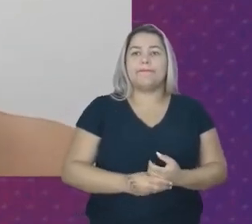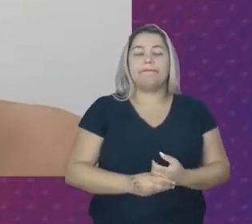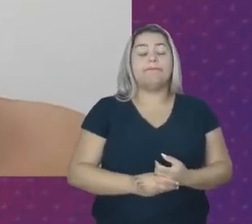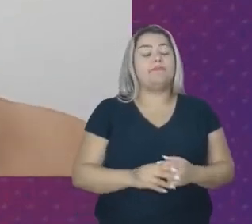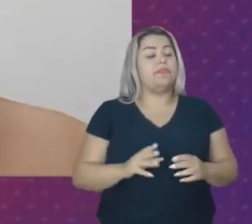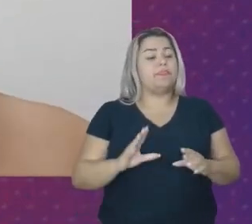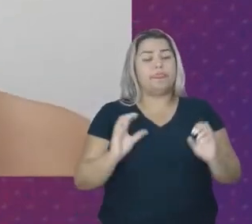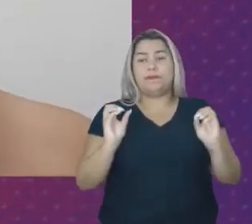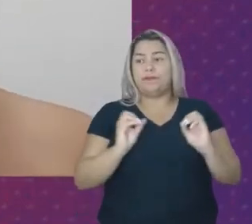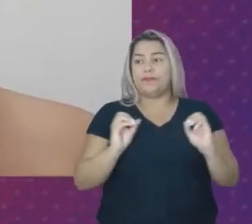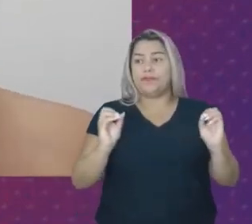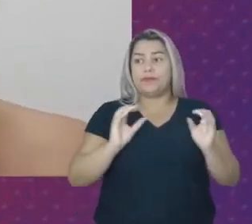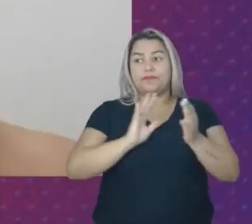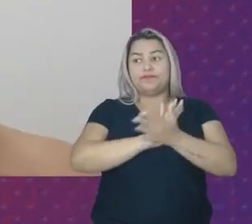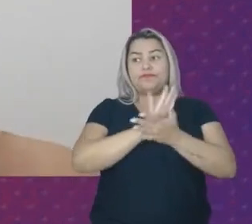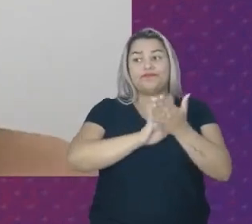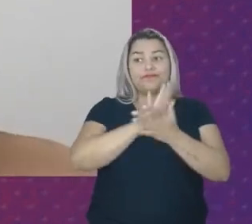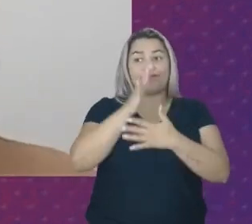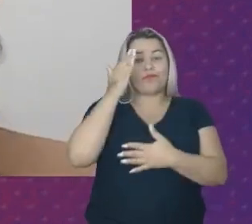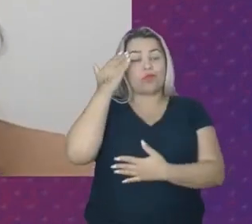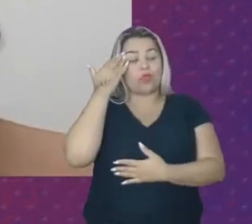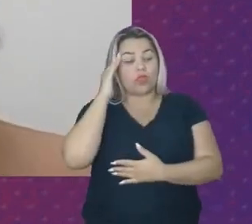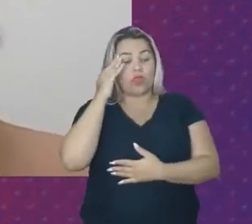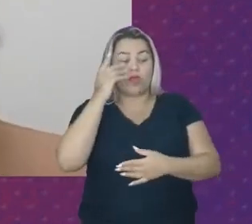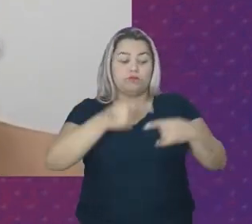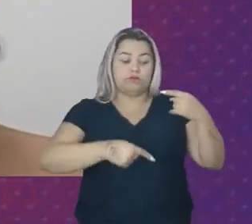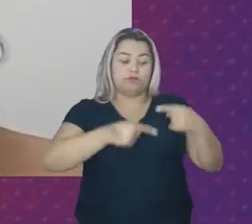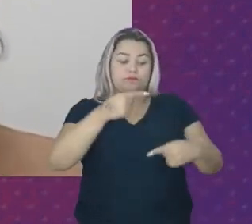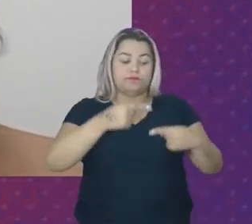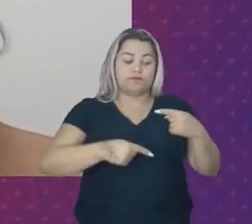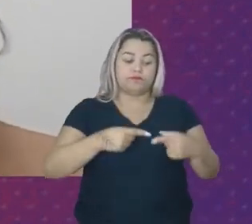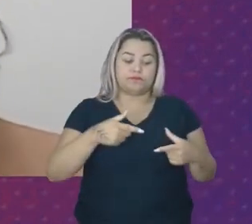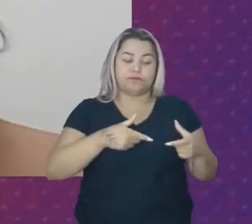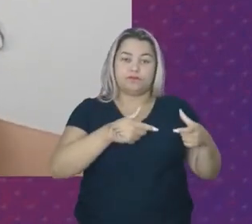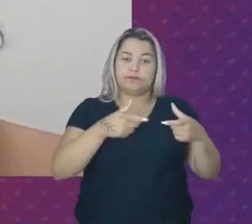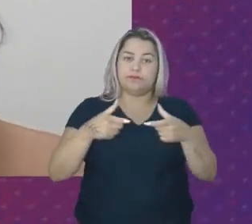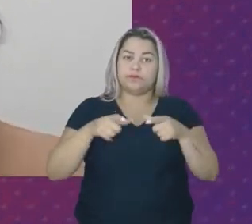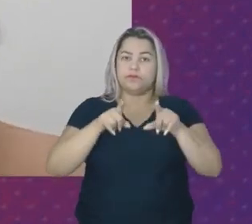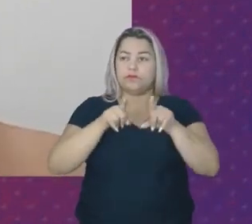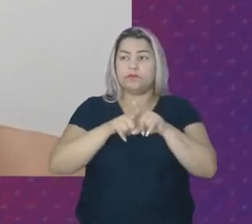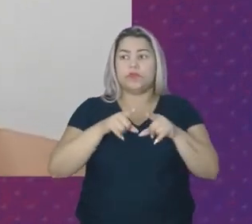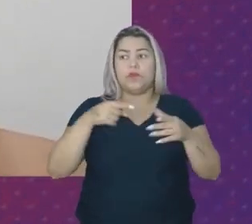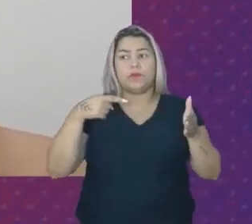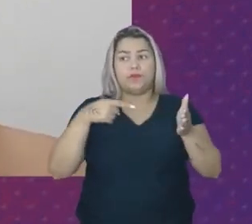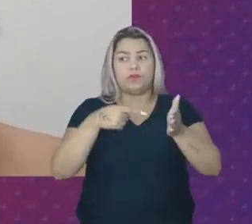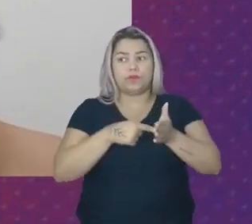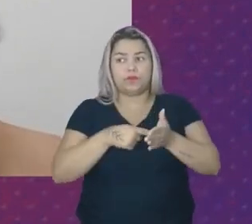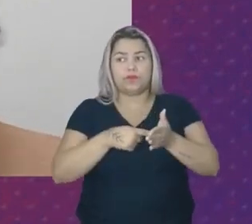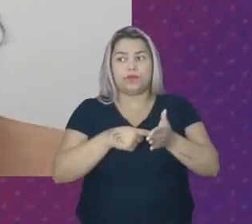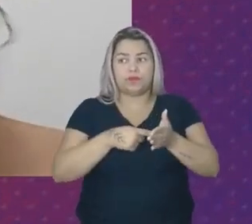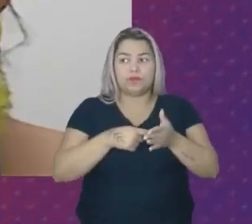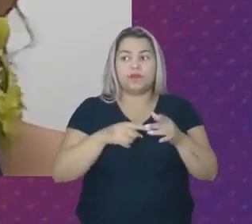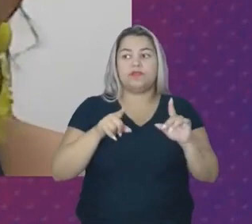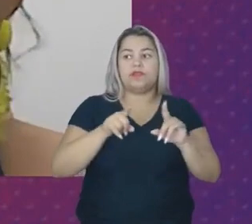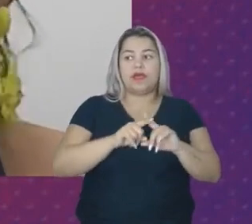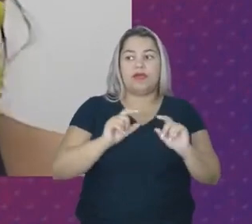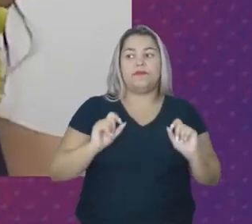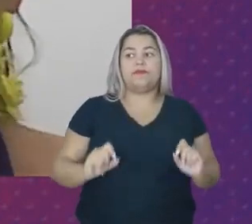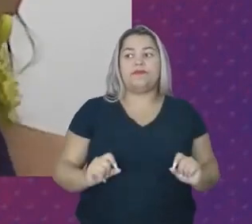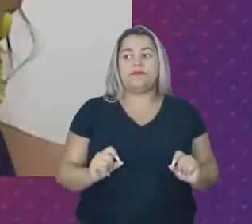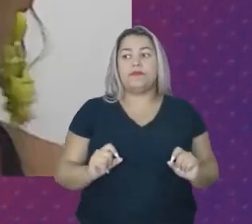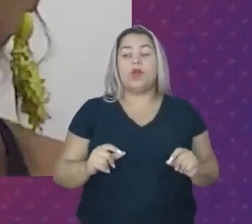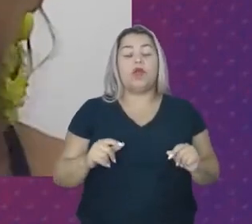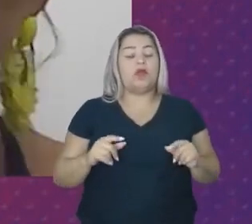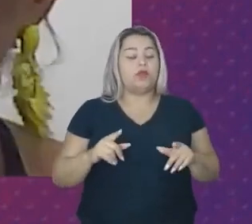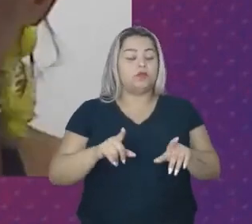perder ali o caráter político daquele espaço que também é de denúncia, né, do Estado, de